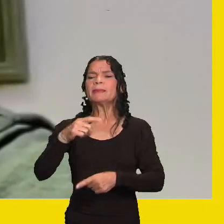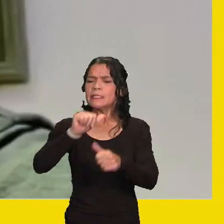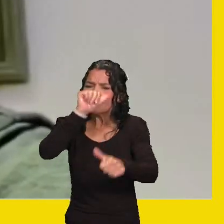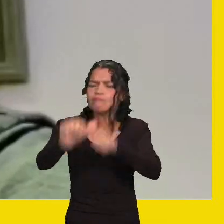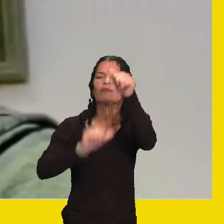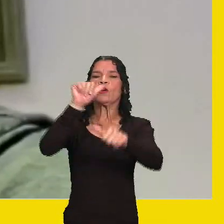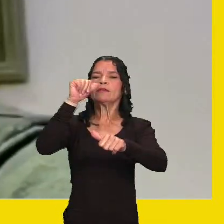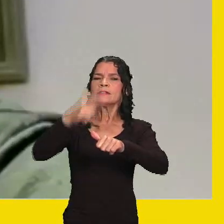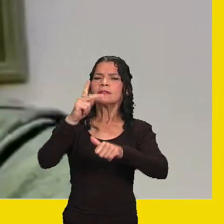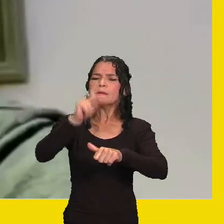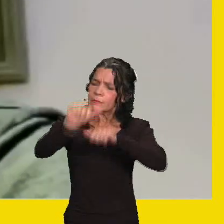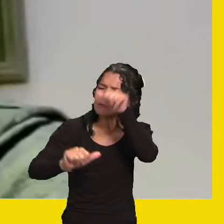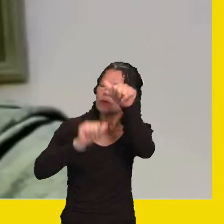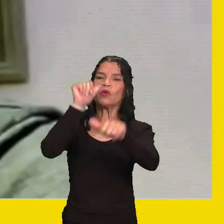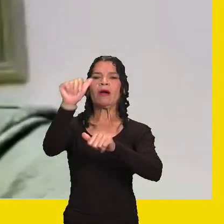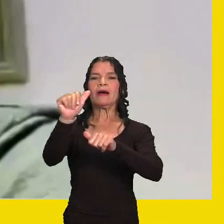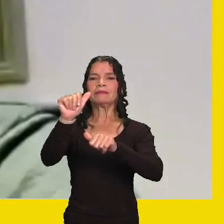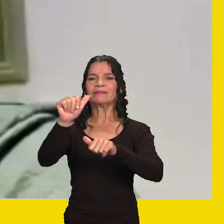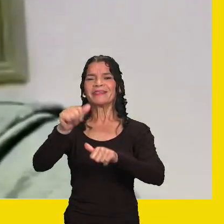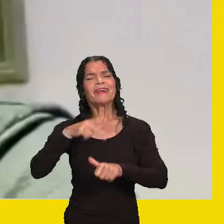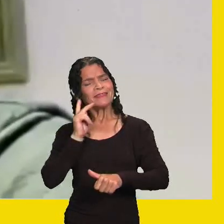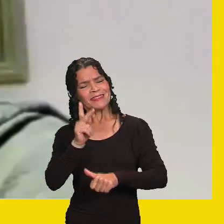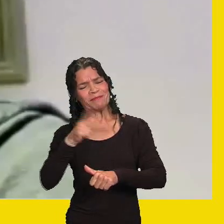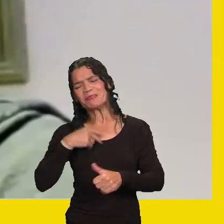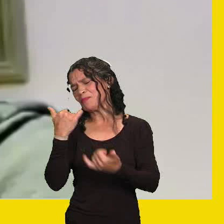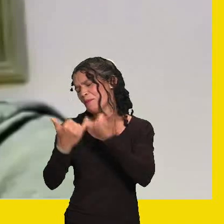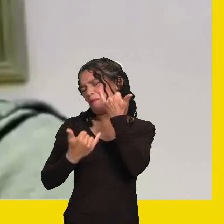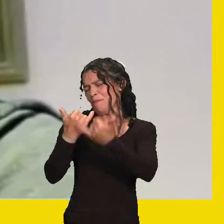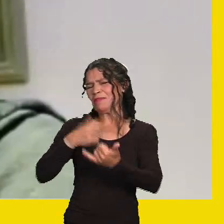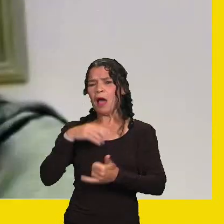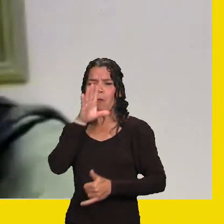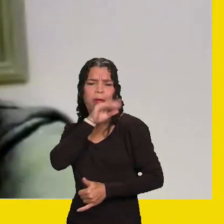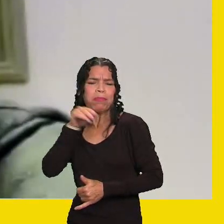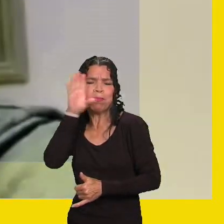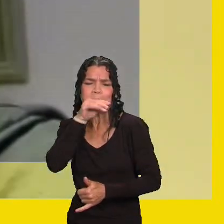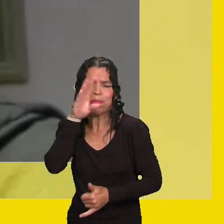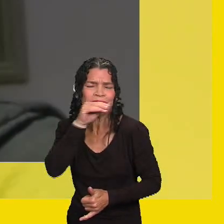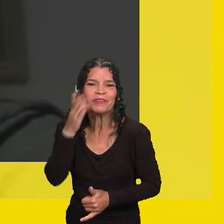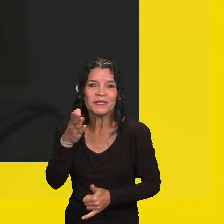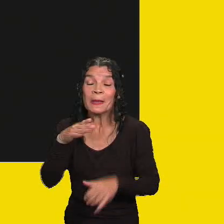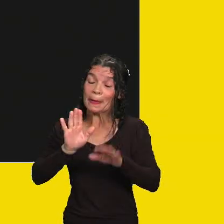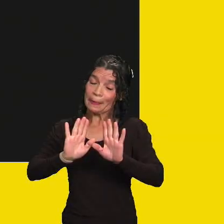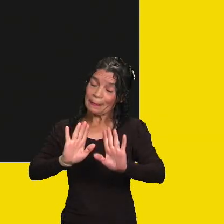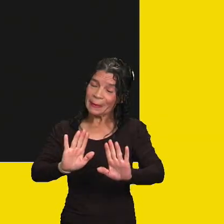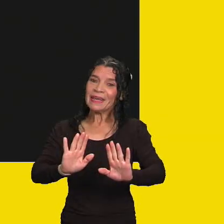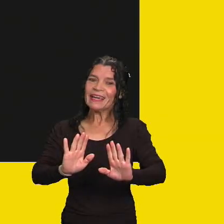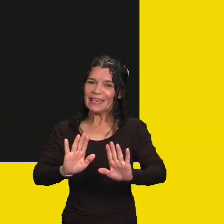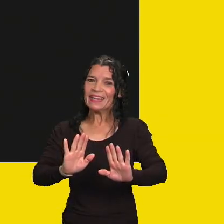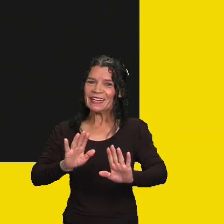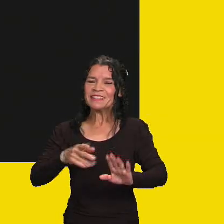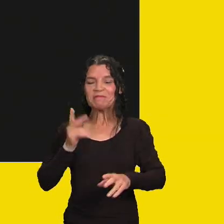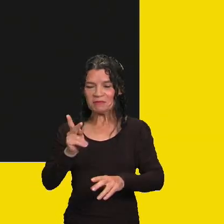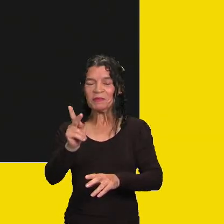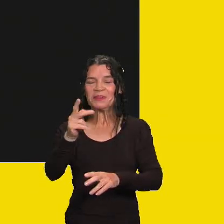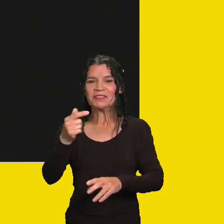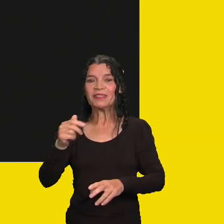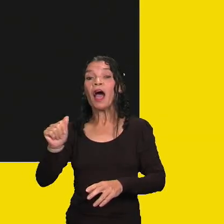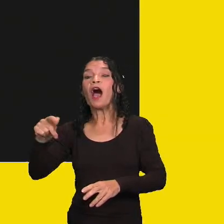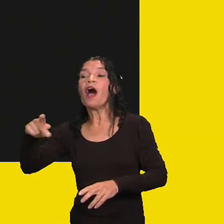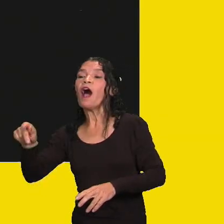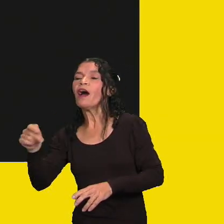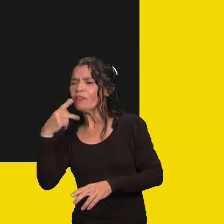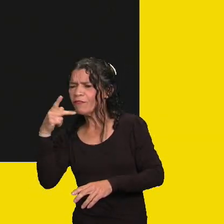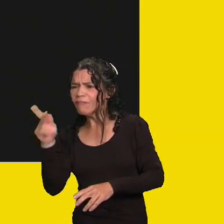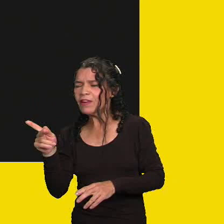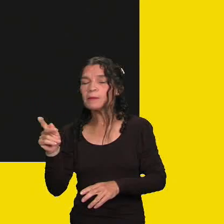ressignificados. Eu acho que, como sempre eu brinco, eu falo demais, mas vamos continuar. Vamos lá, Ana Paula. Pegando um pouquinho da